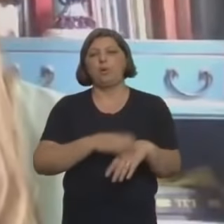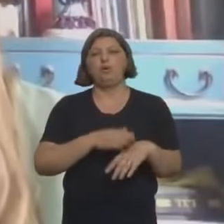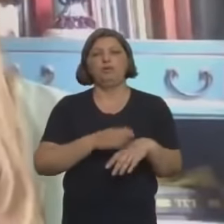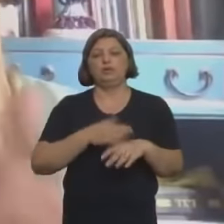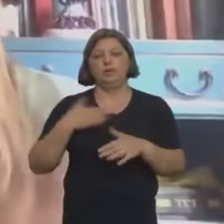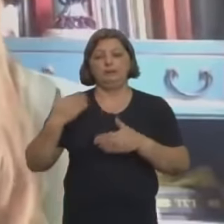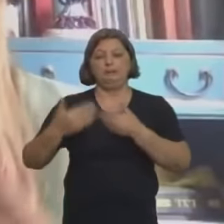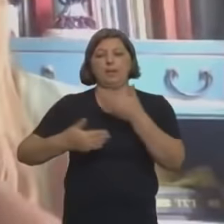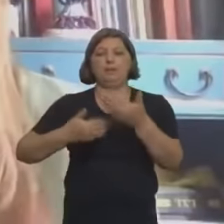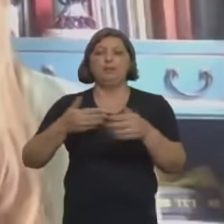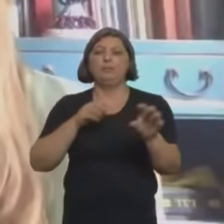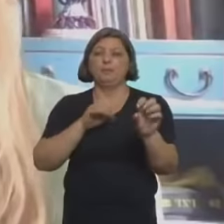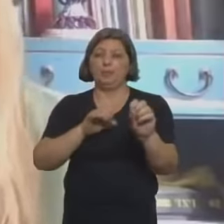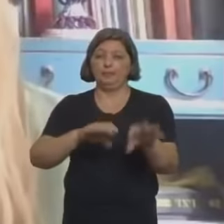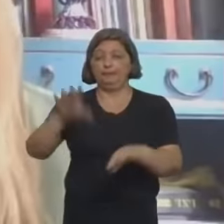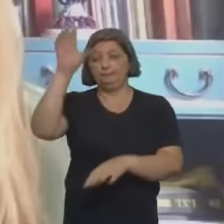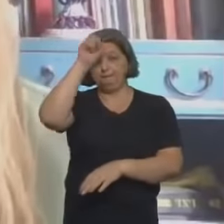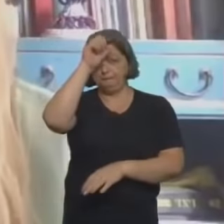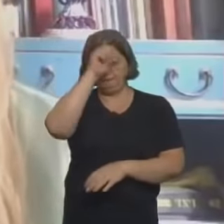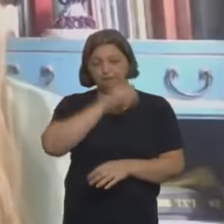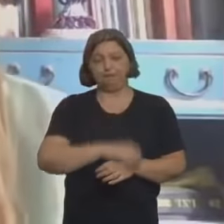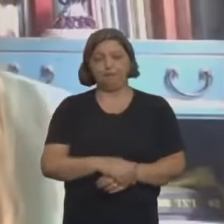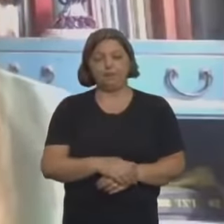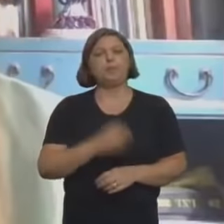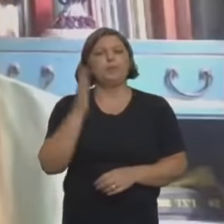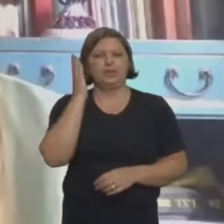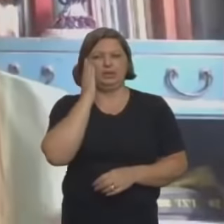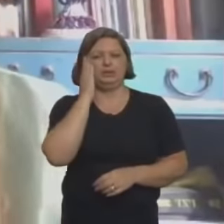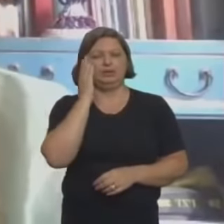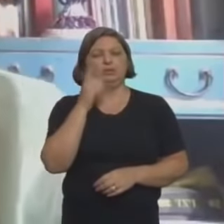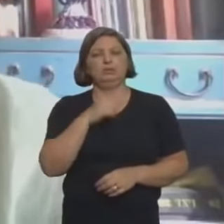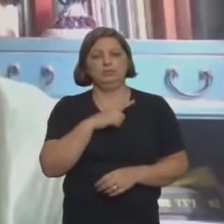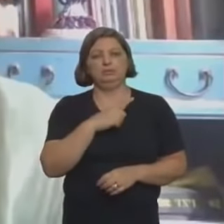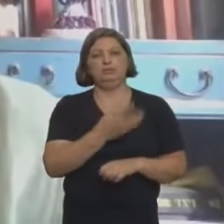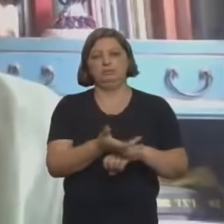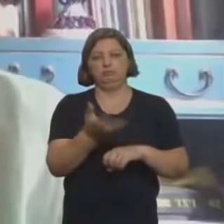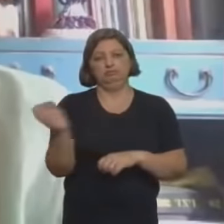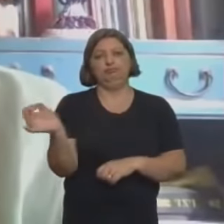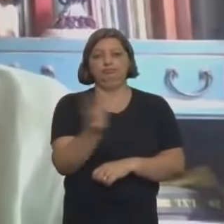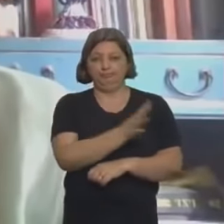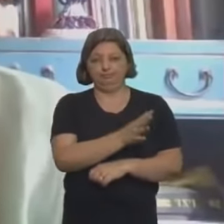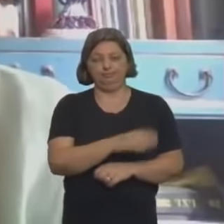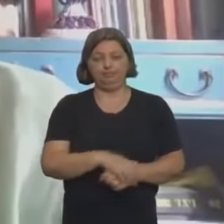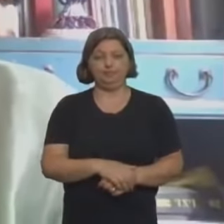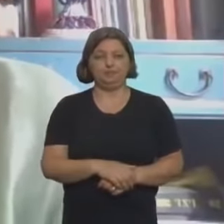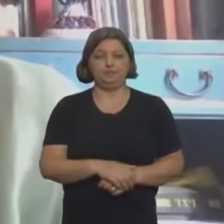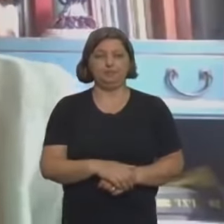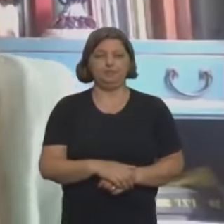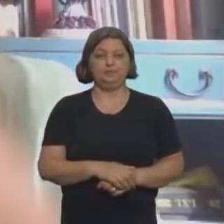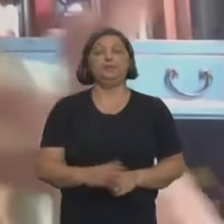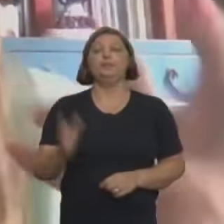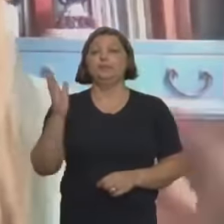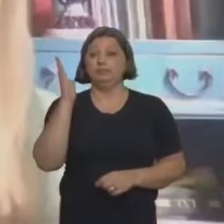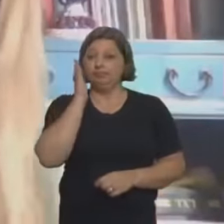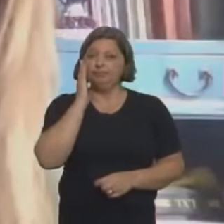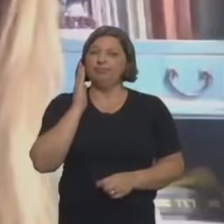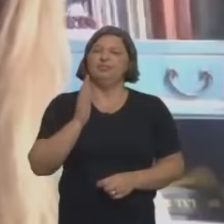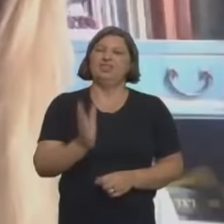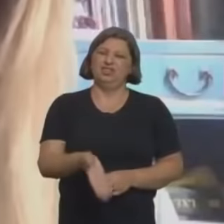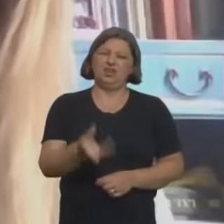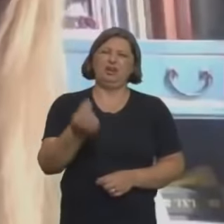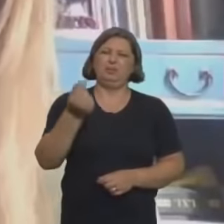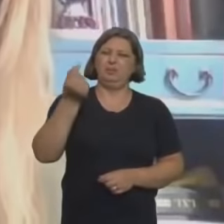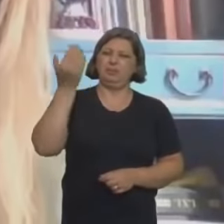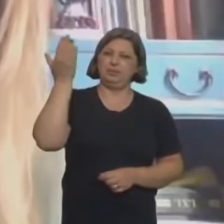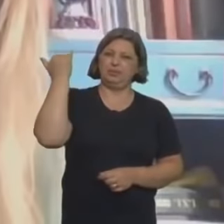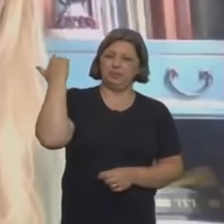processo de ensino-aprendizagem. A gente sabe que é um componente novo, sabe que é muito antigo, né? A